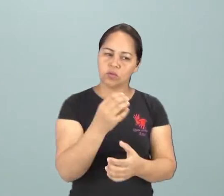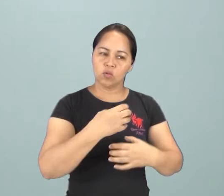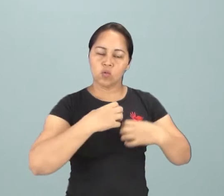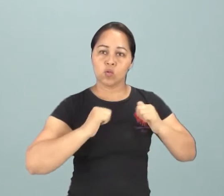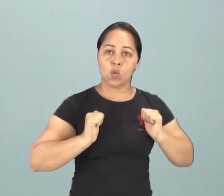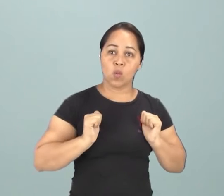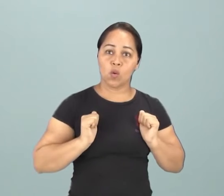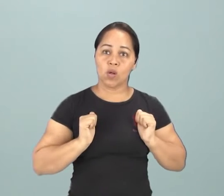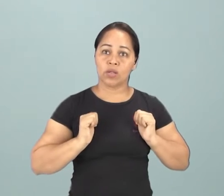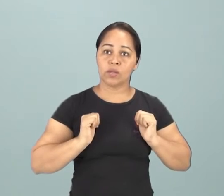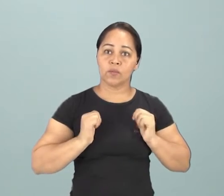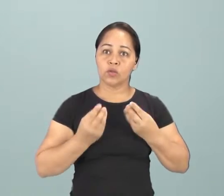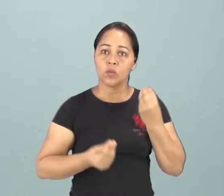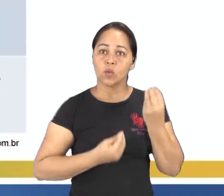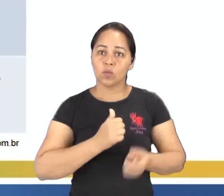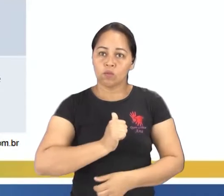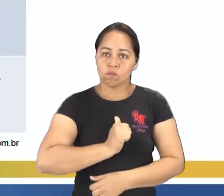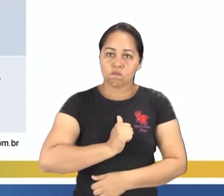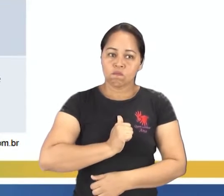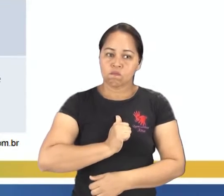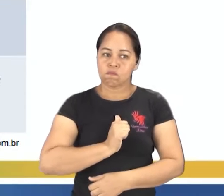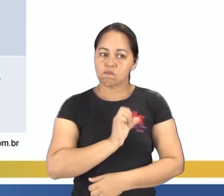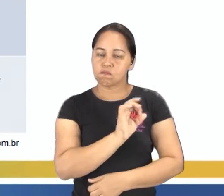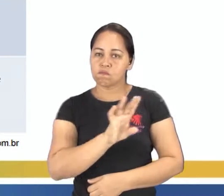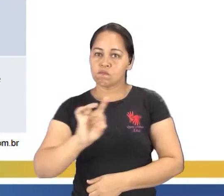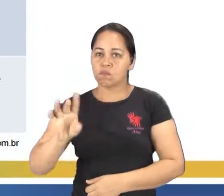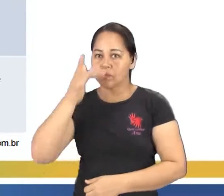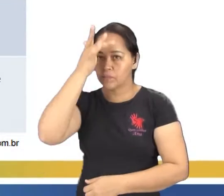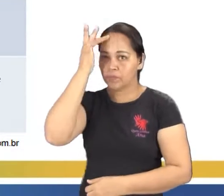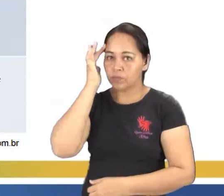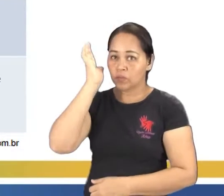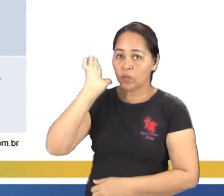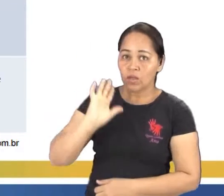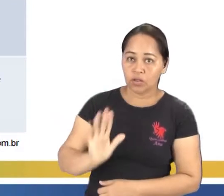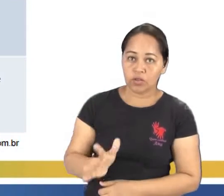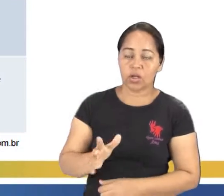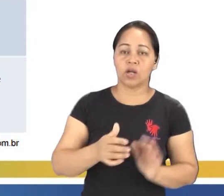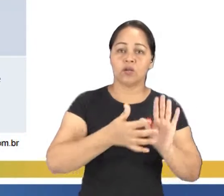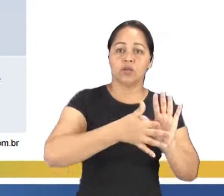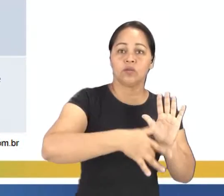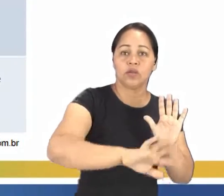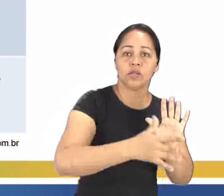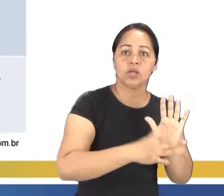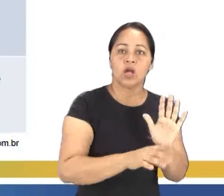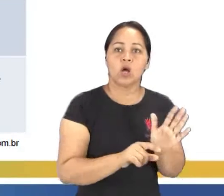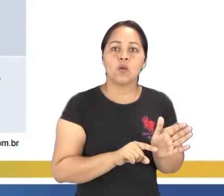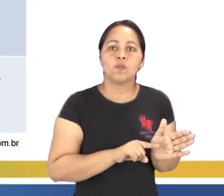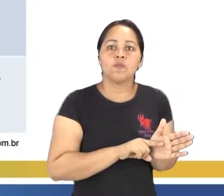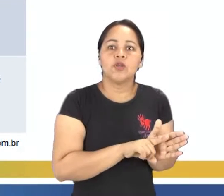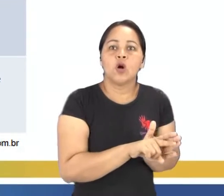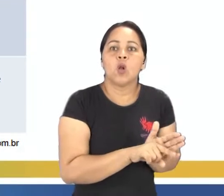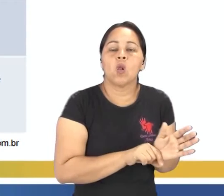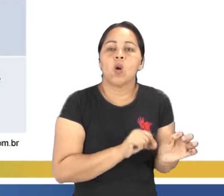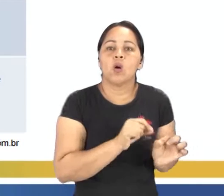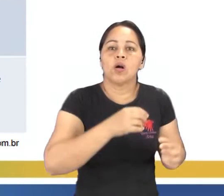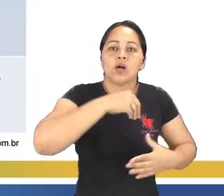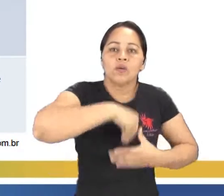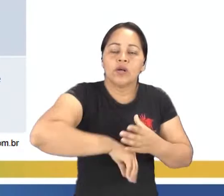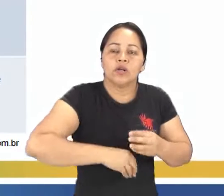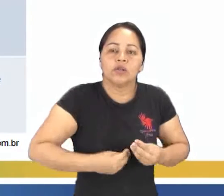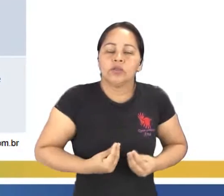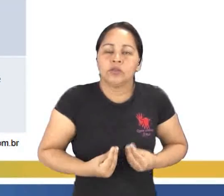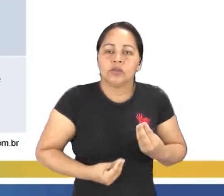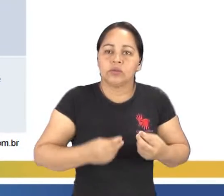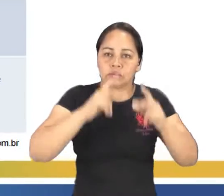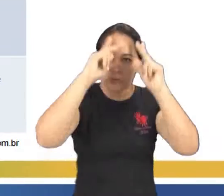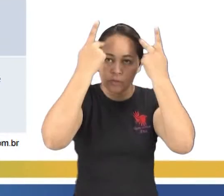naturalismo, acontecia uma análise biológica do ser humano. Tipo assim, que